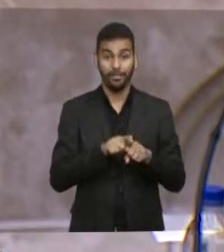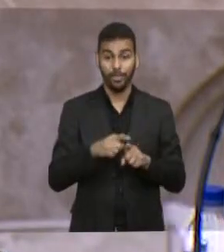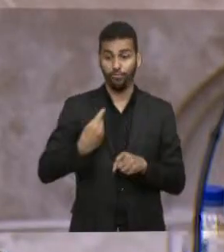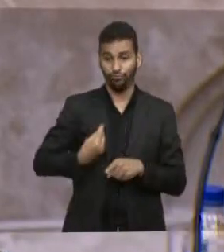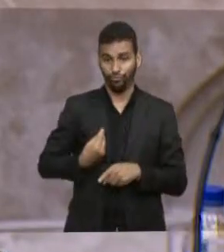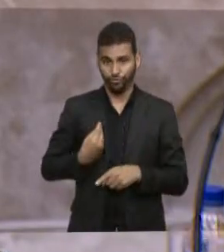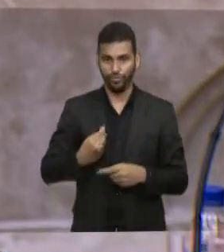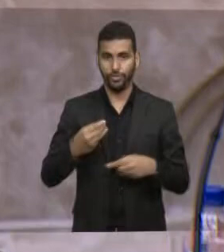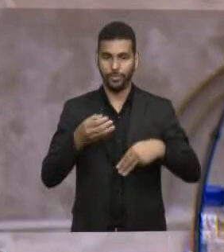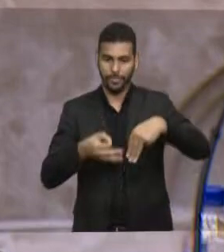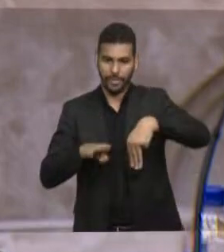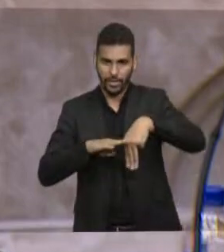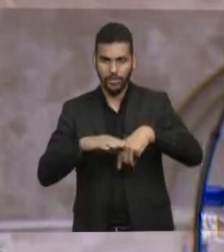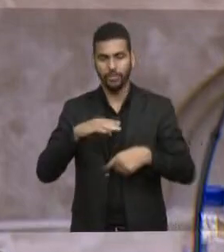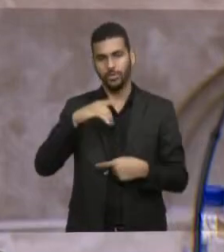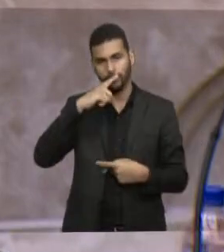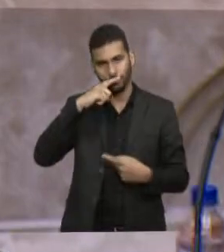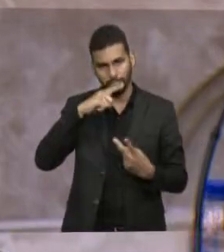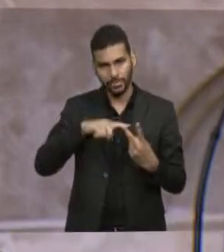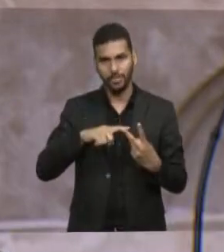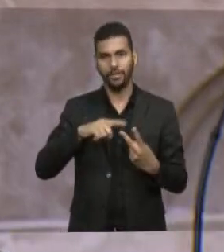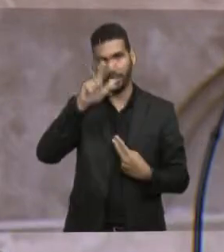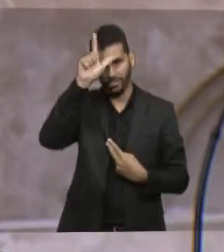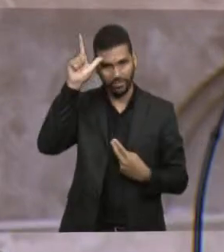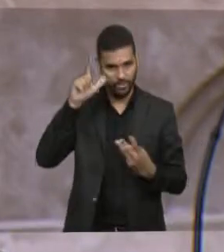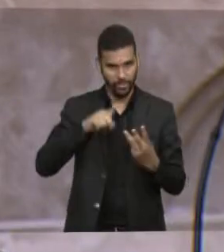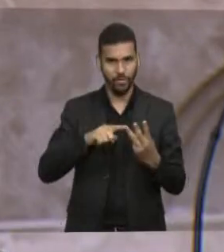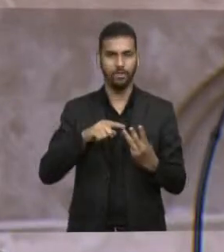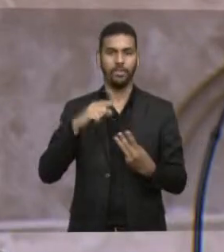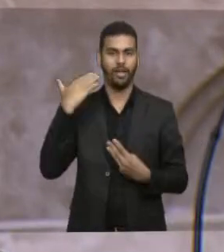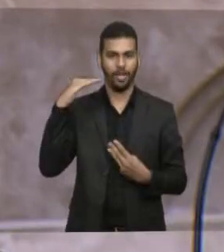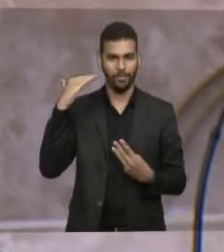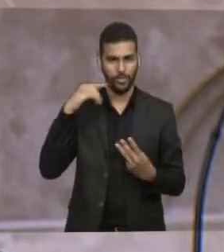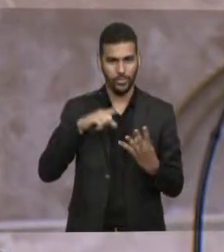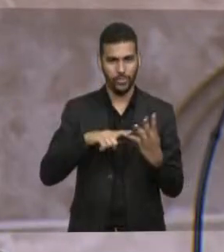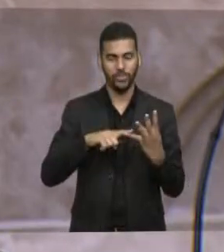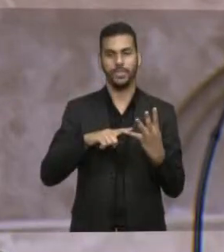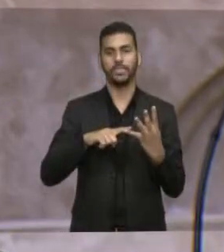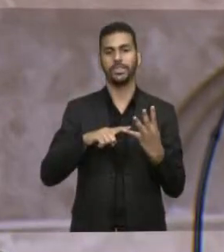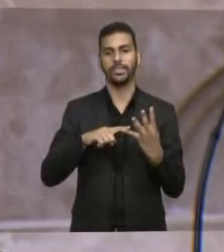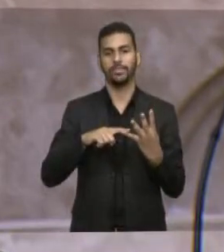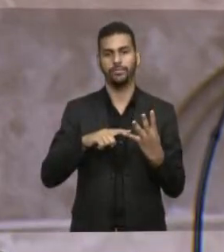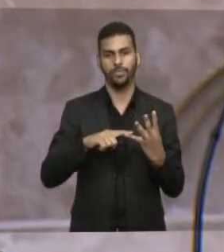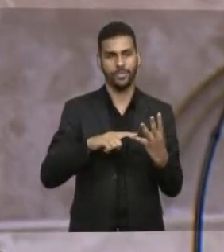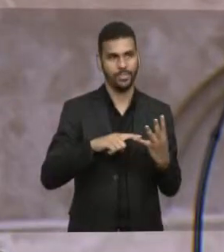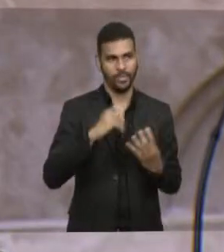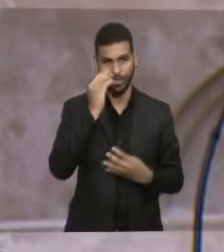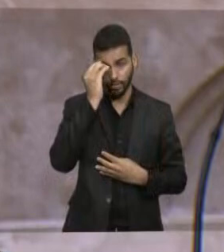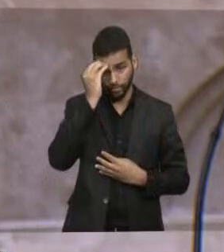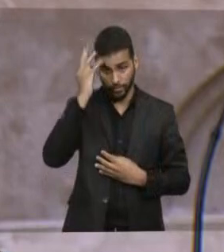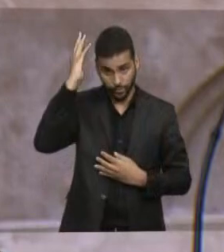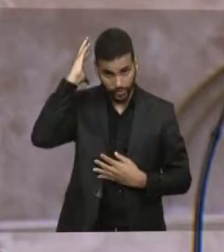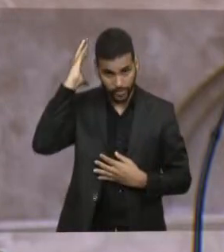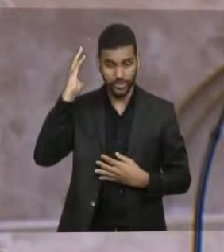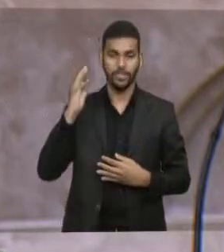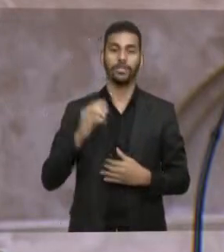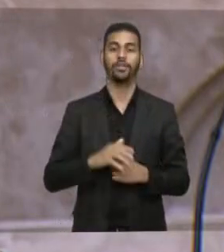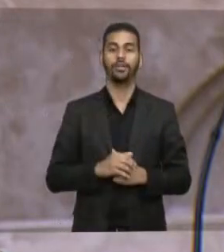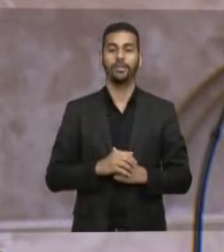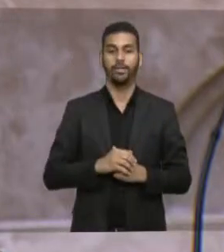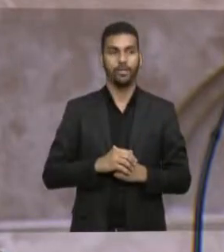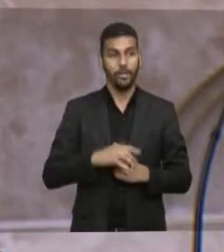ministros Gilmar Mendes Ricardo Lewandowski Carmem Lúcia Luiz fux Edson fachin Alexandre de Moraes